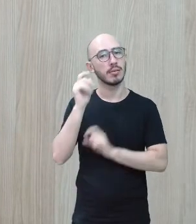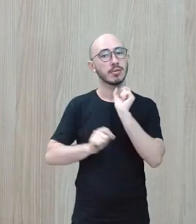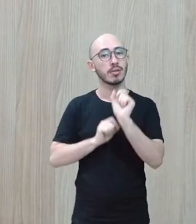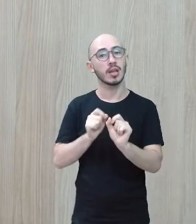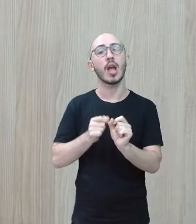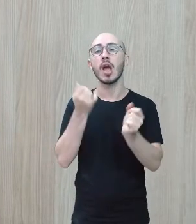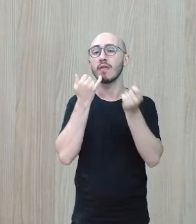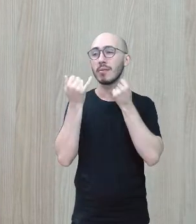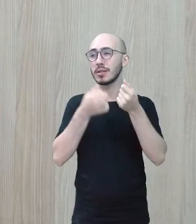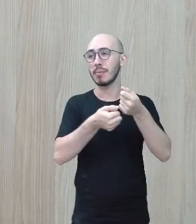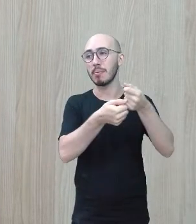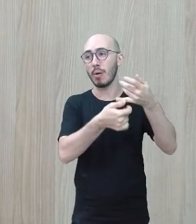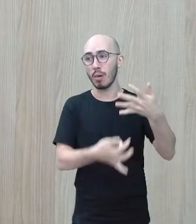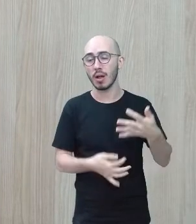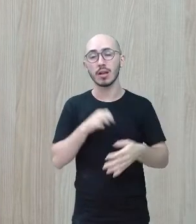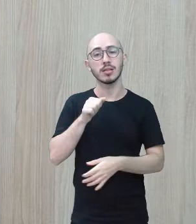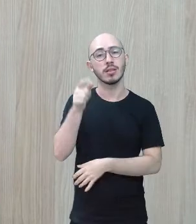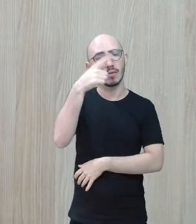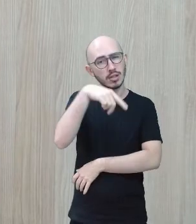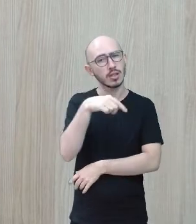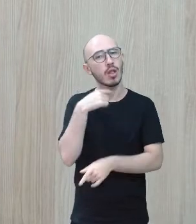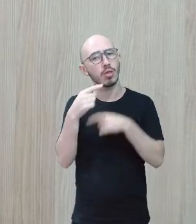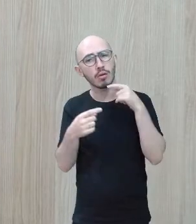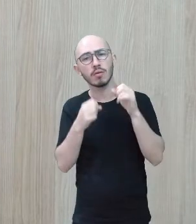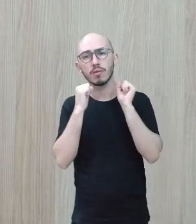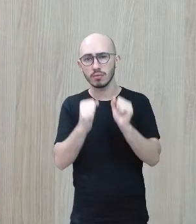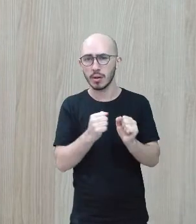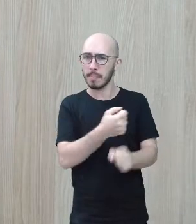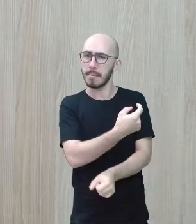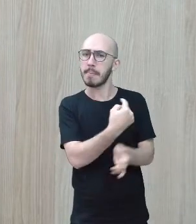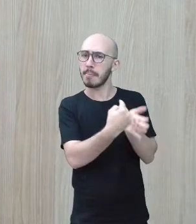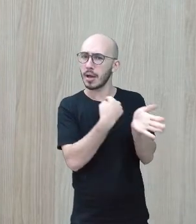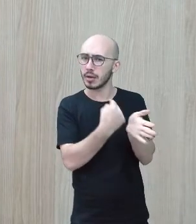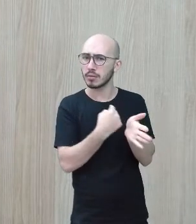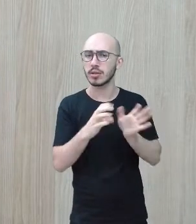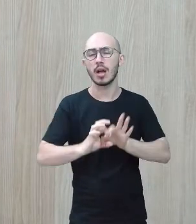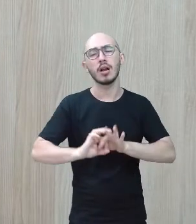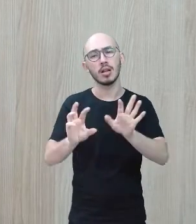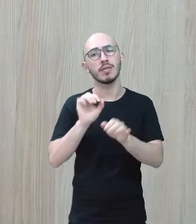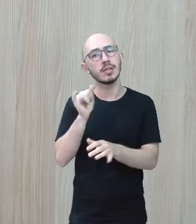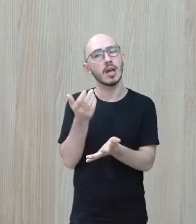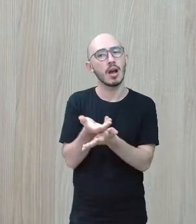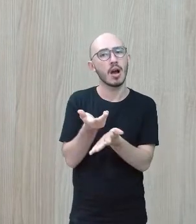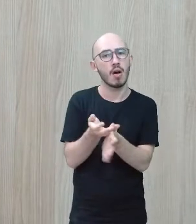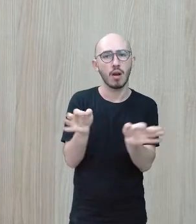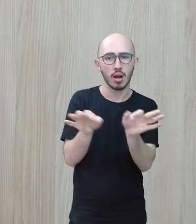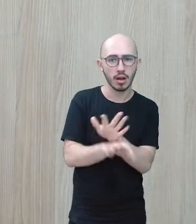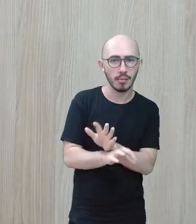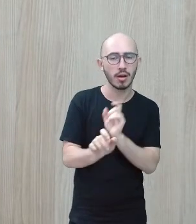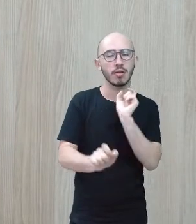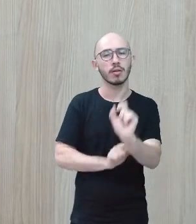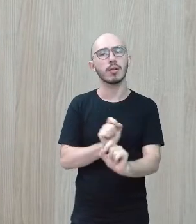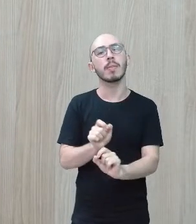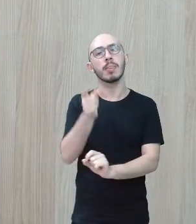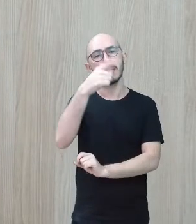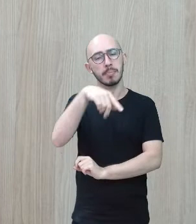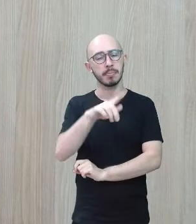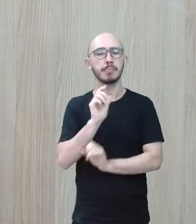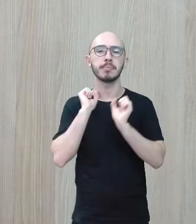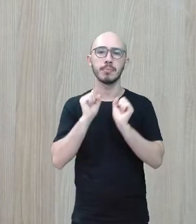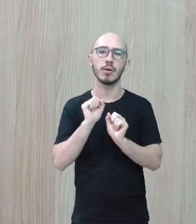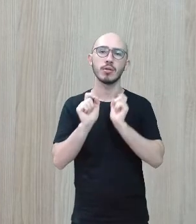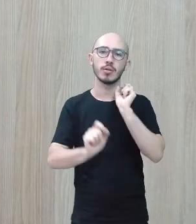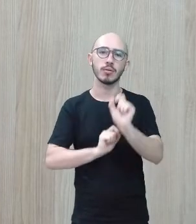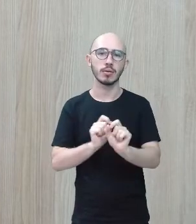coisa. Então, aí, se você tiver alguma dúvida, você pode mandar aqui para o chat. Se não der tempo, se a aula acabar antes, aí você tem duas opções. Você